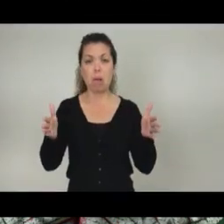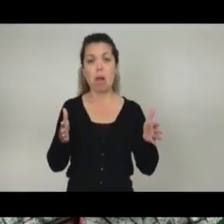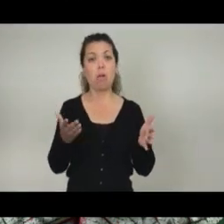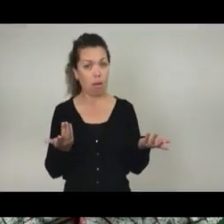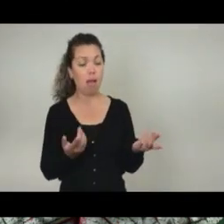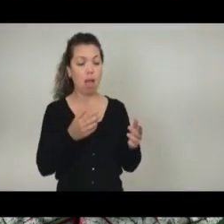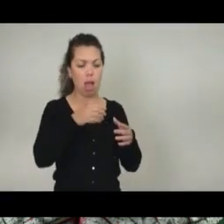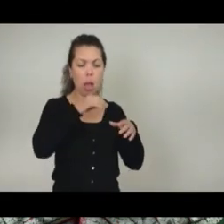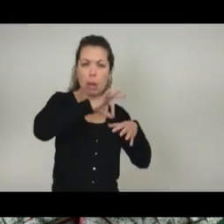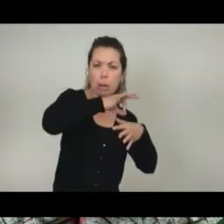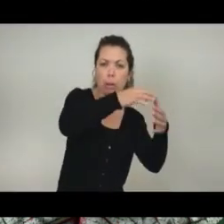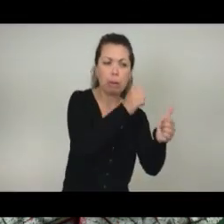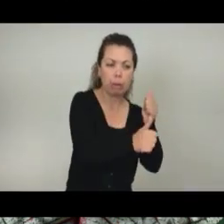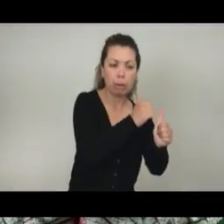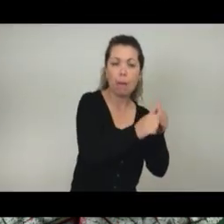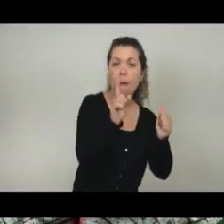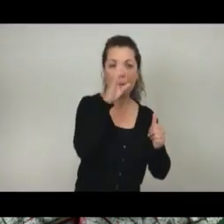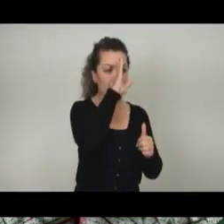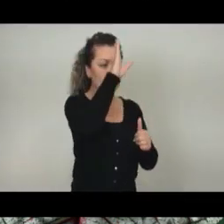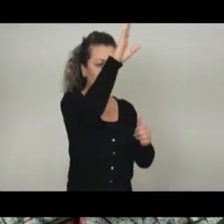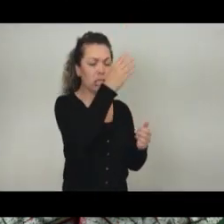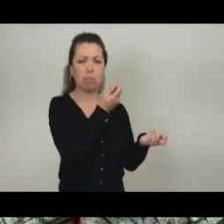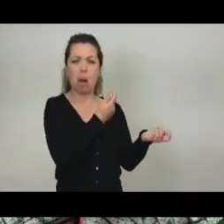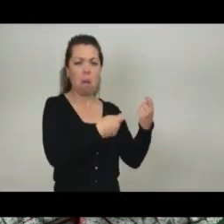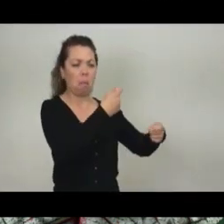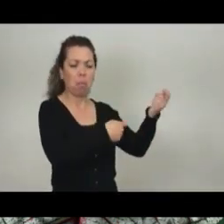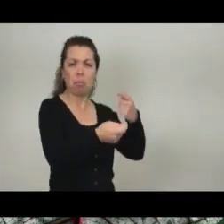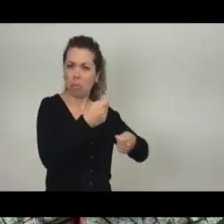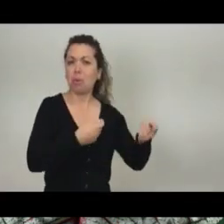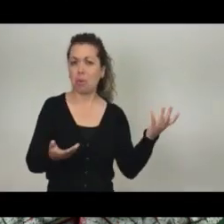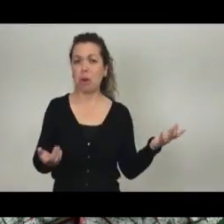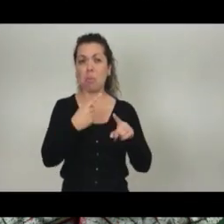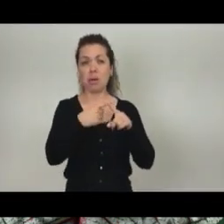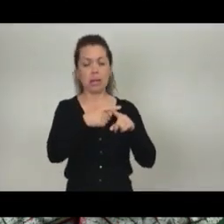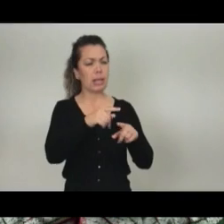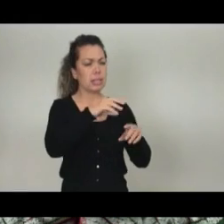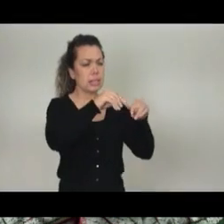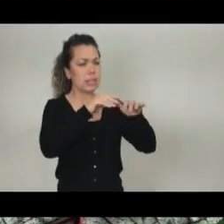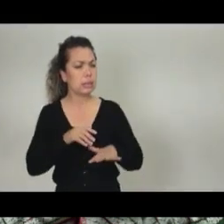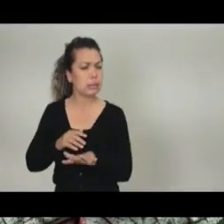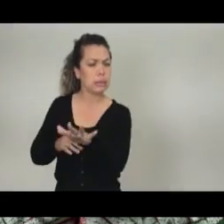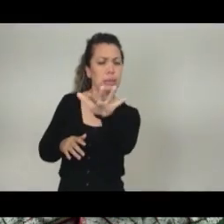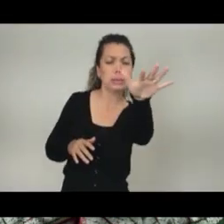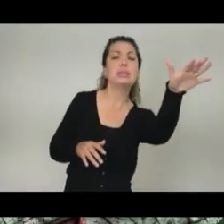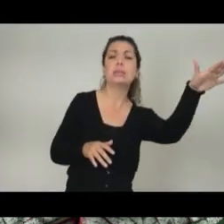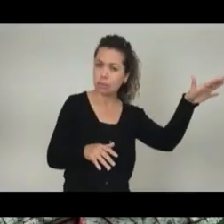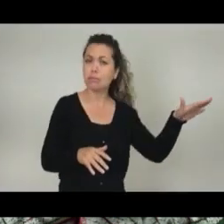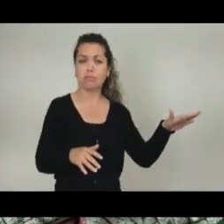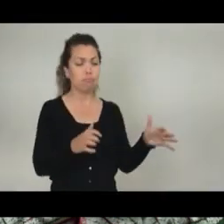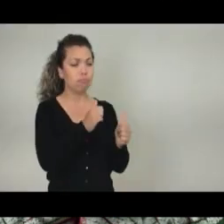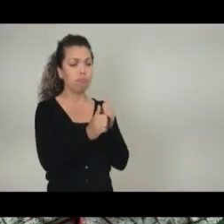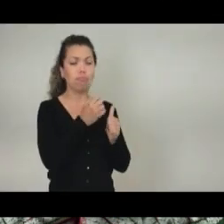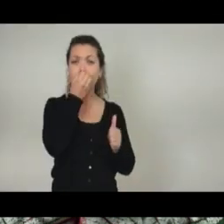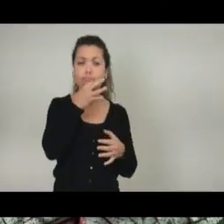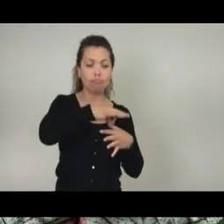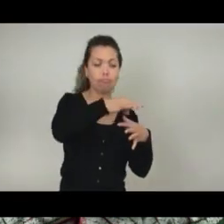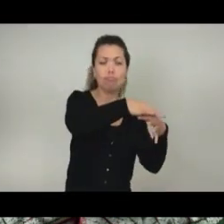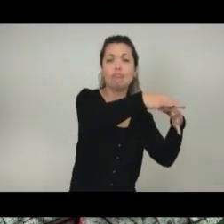Pequeno começaram a receber enorme quantidade de terra e matéria orgânica vindas do leito do rio e das margens